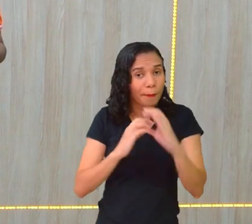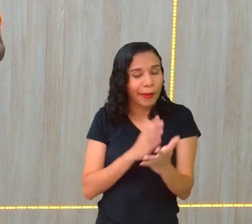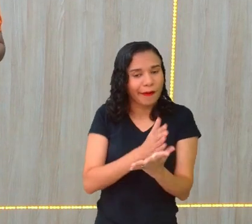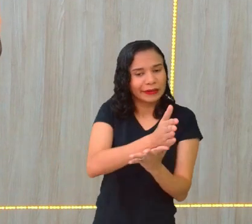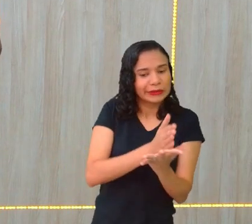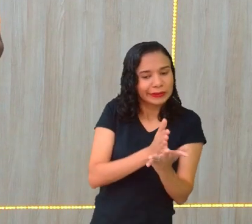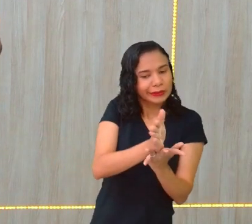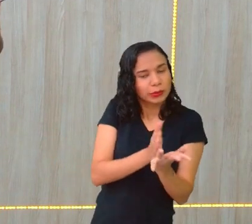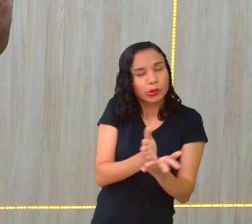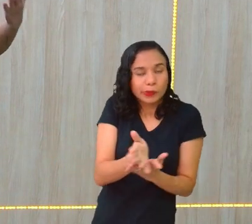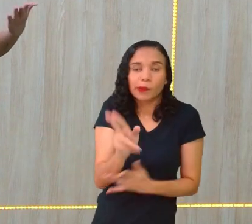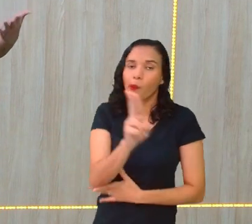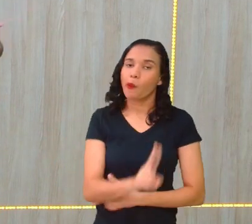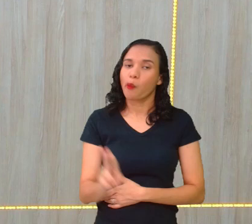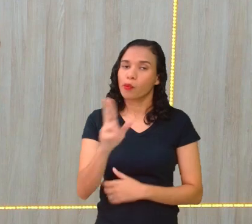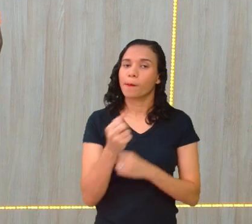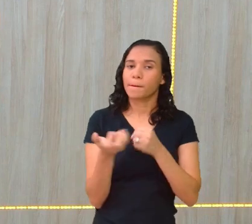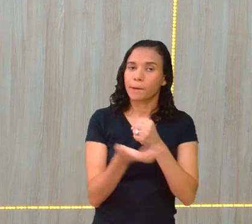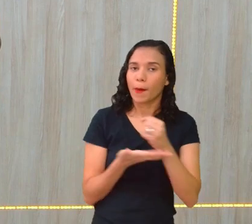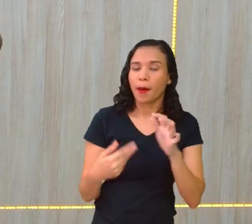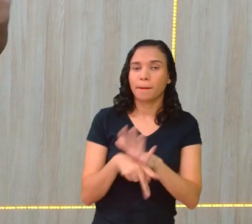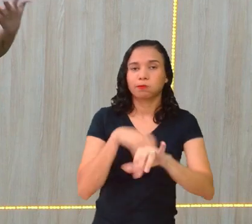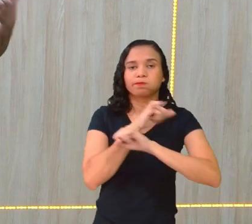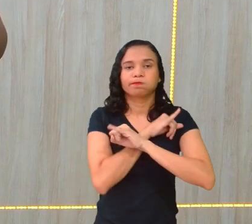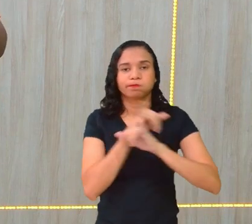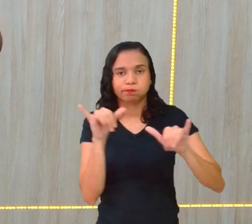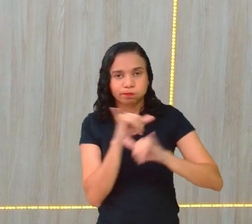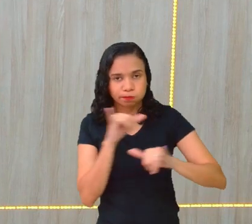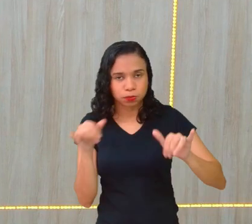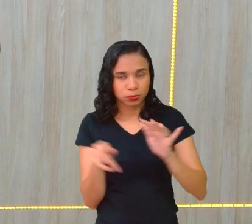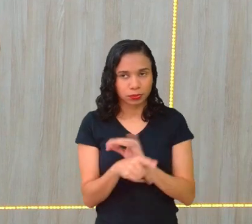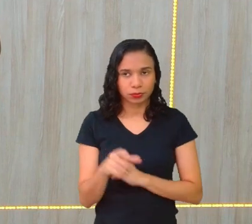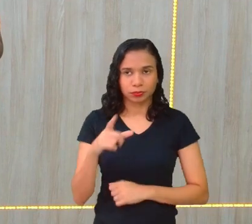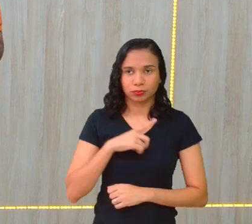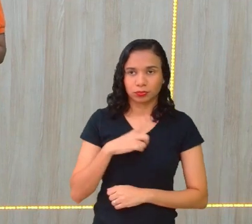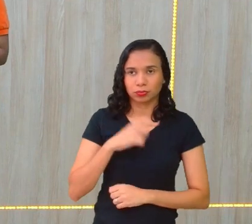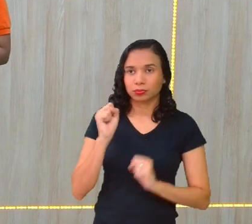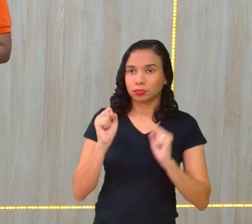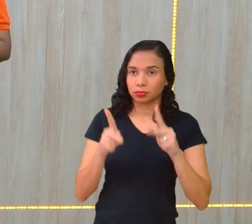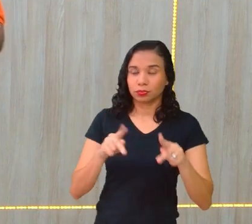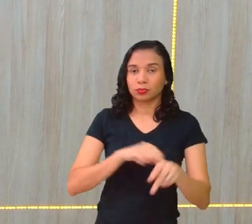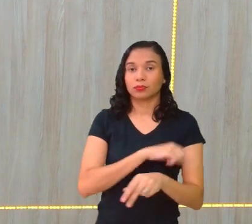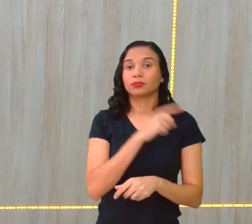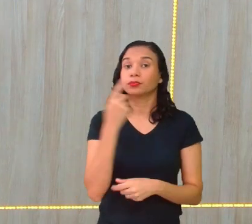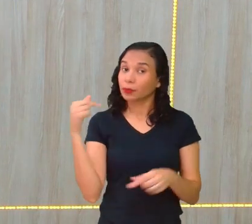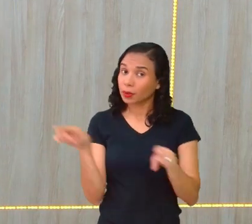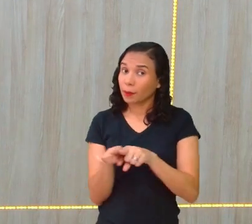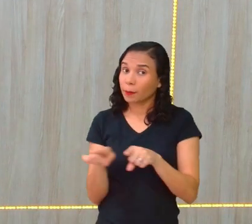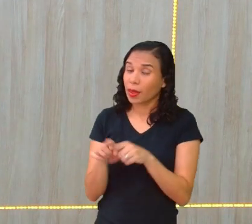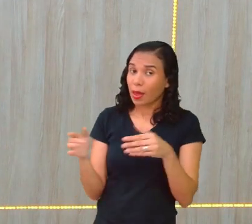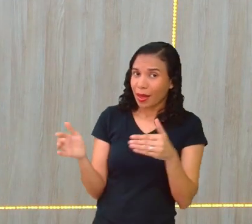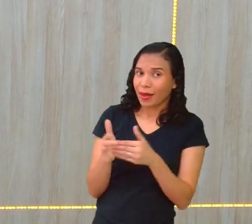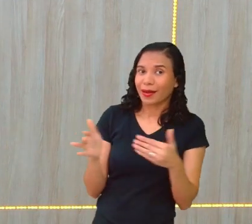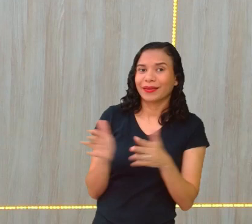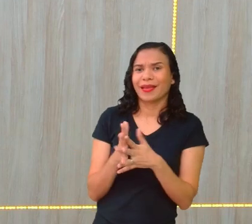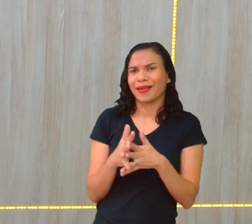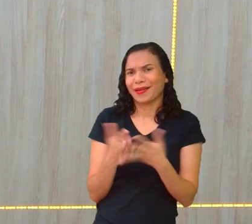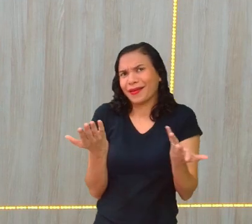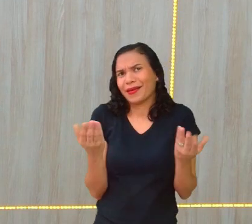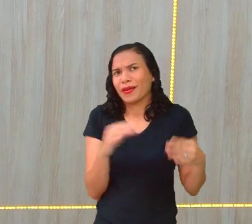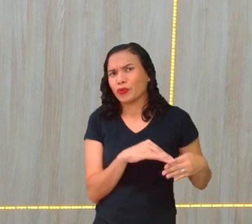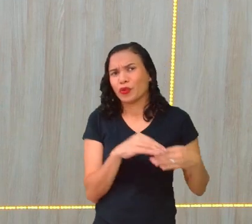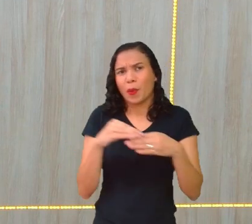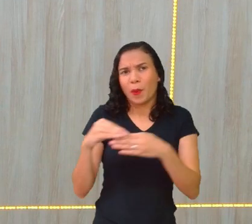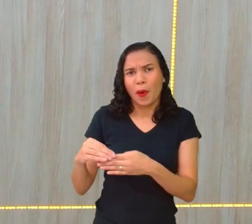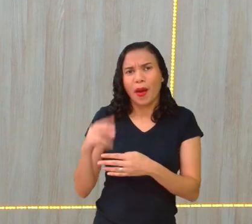de comunicação vai ser base para a divulgação da notícia, tá certo? Inclusive até meios de transporte às vezes, né? A